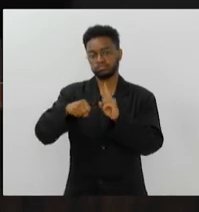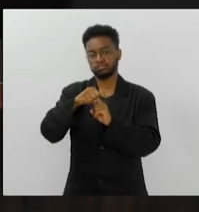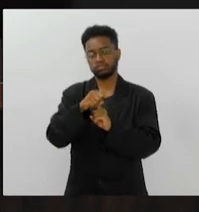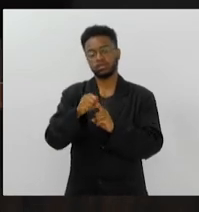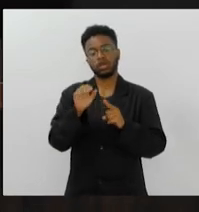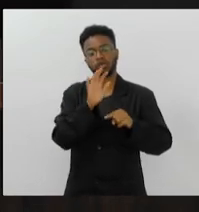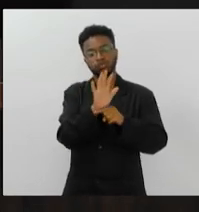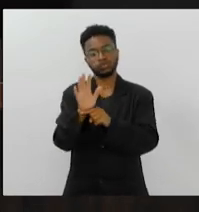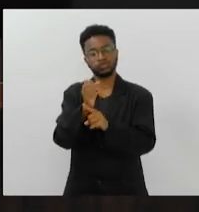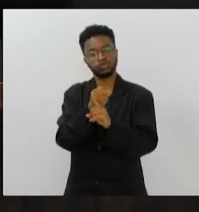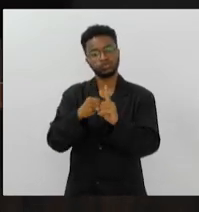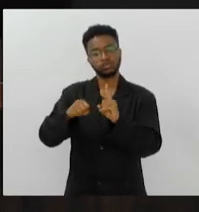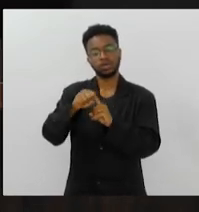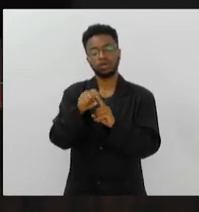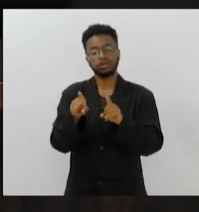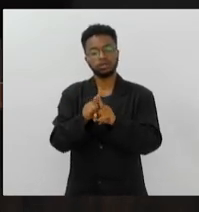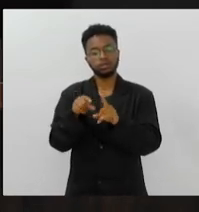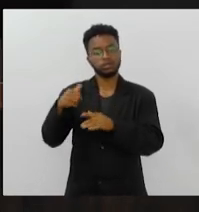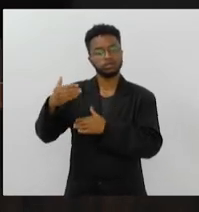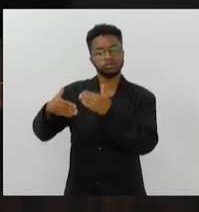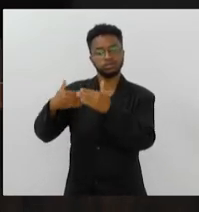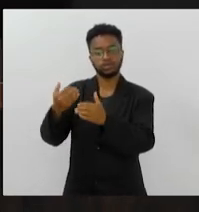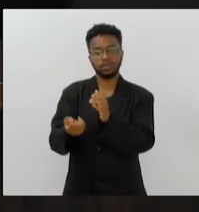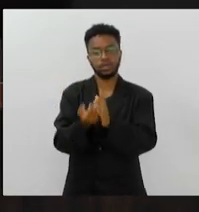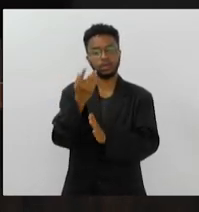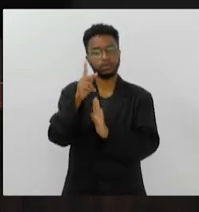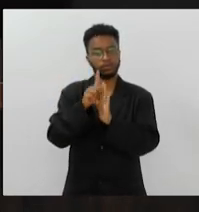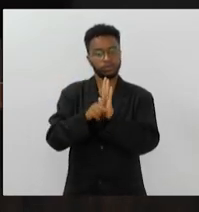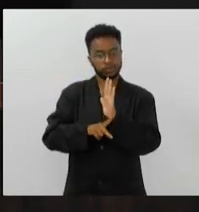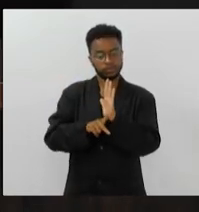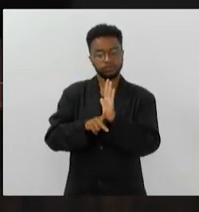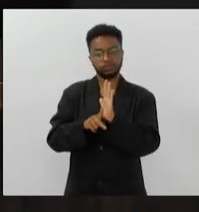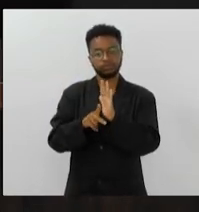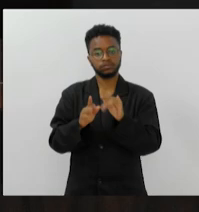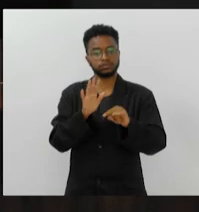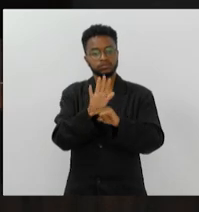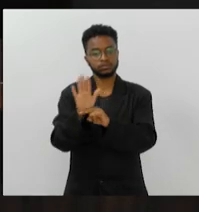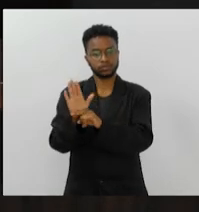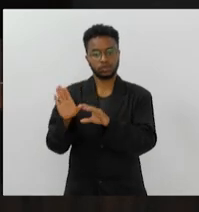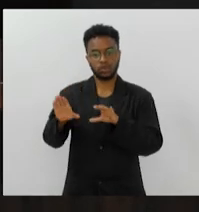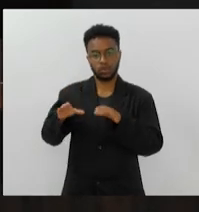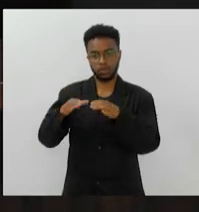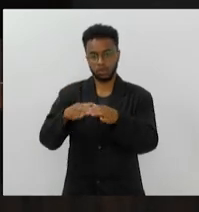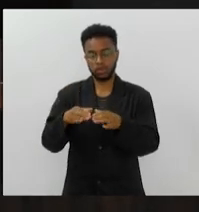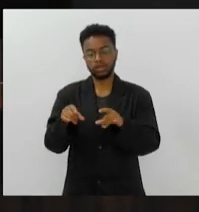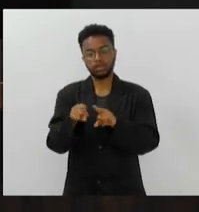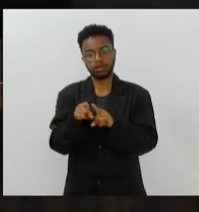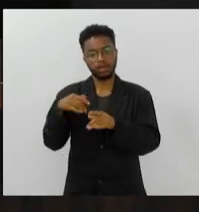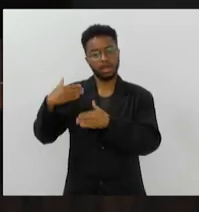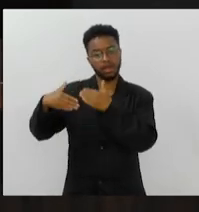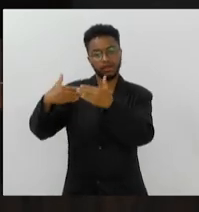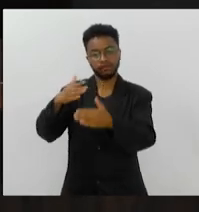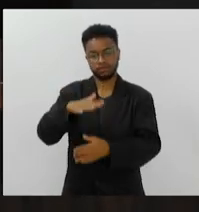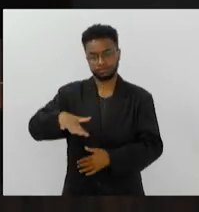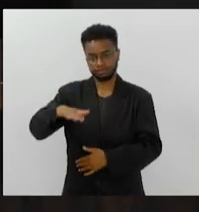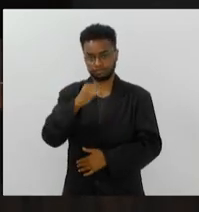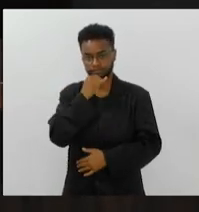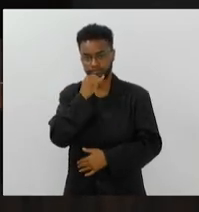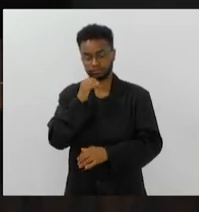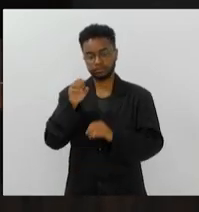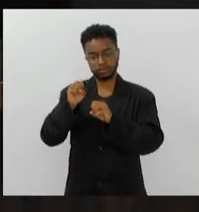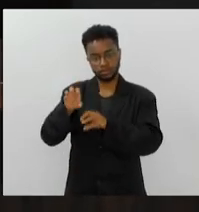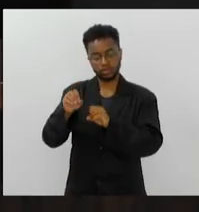social, para o desenvolvimento de projetos que beneficiam a comunidade, ou para avanços em áreas como